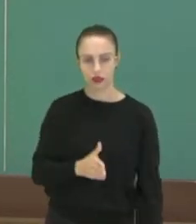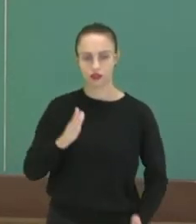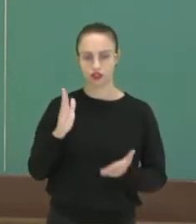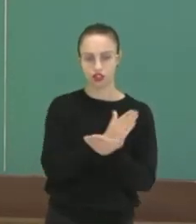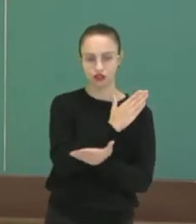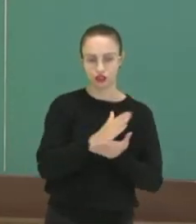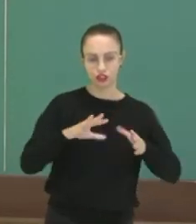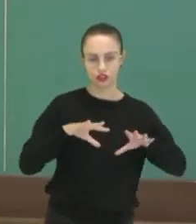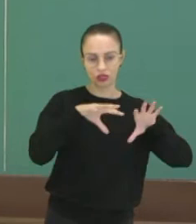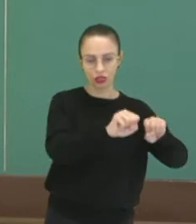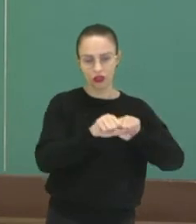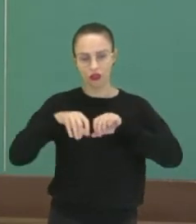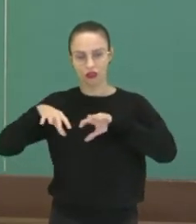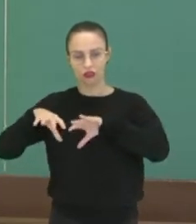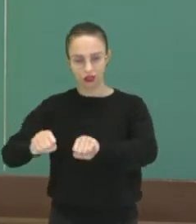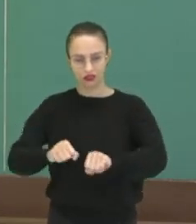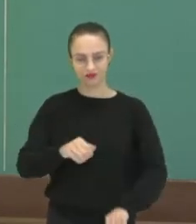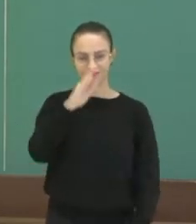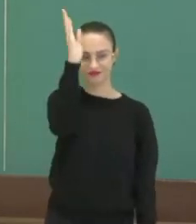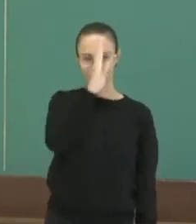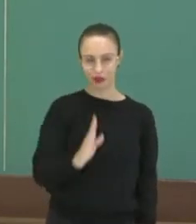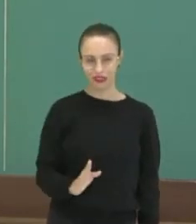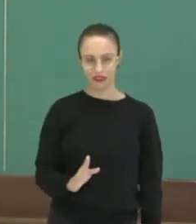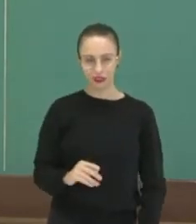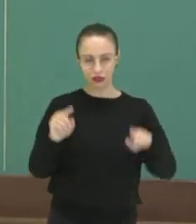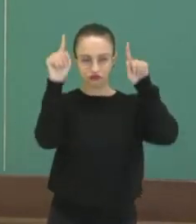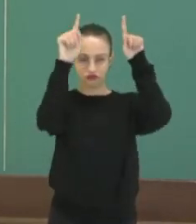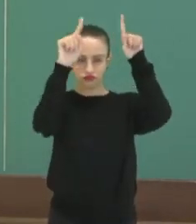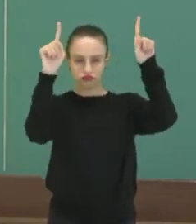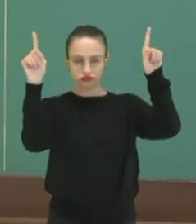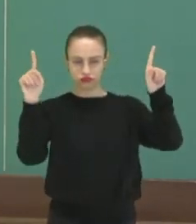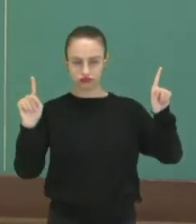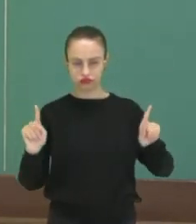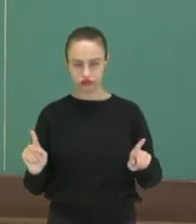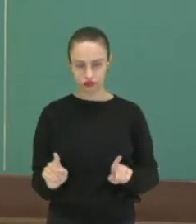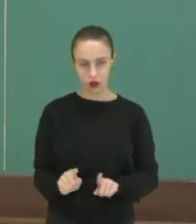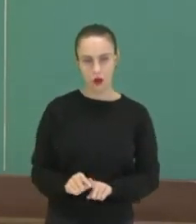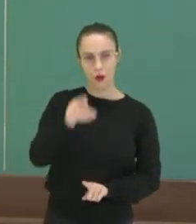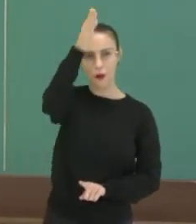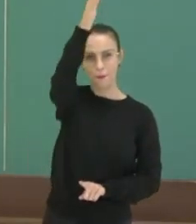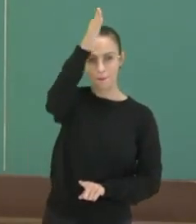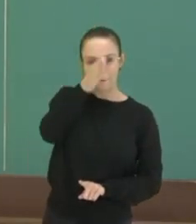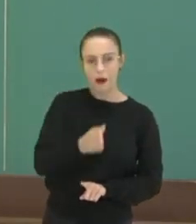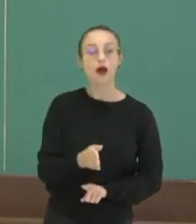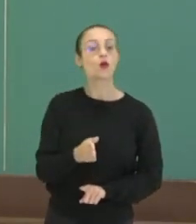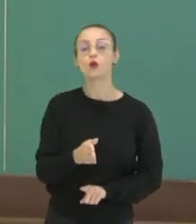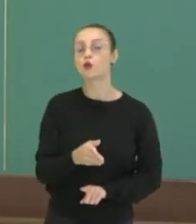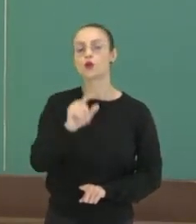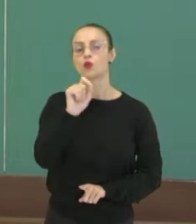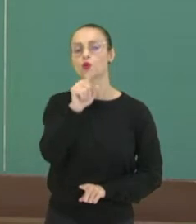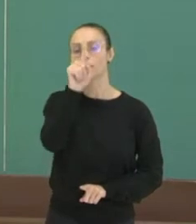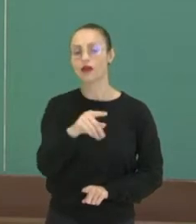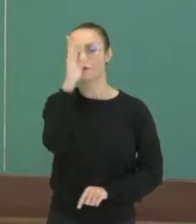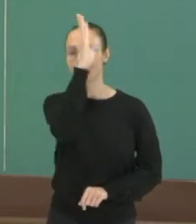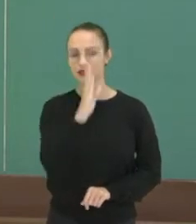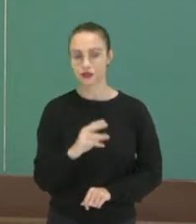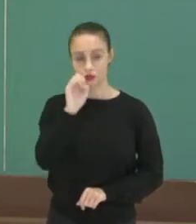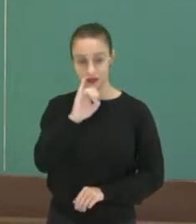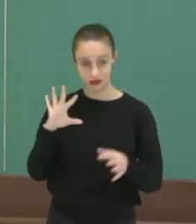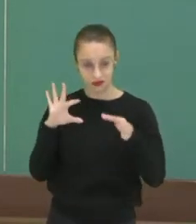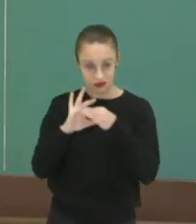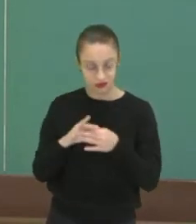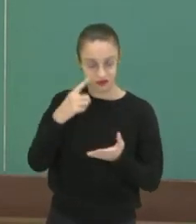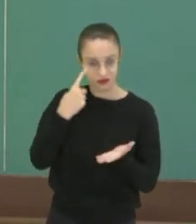para tomar posse das novas terras, então estabelecia ali um limite. O que seria o Brasil se a gente considerasse e se